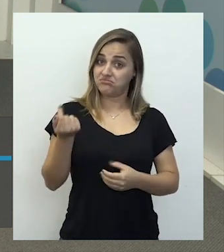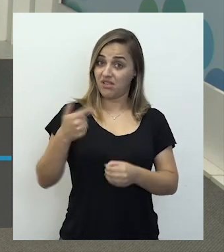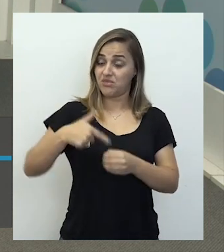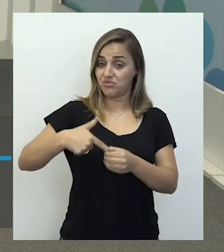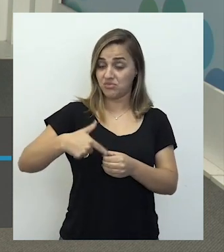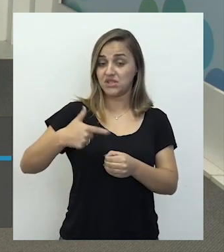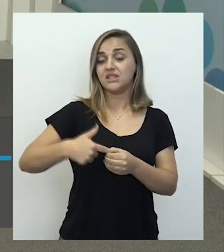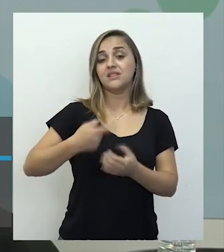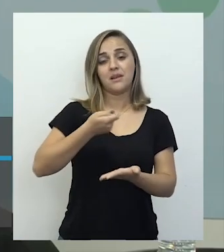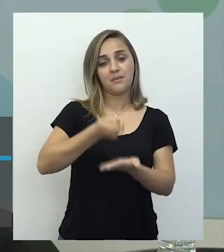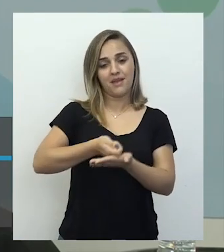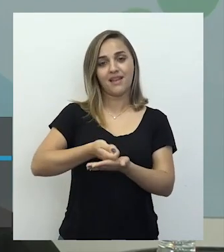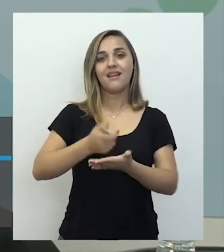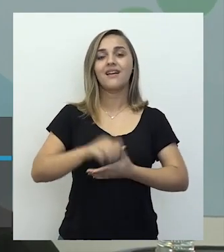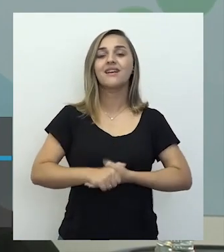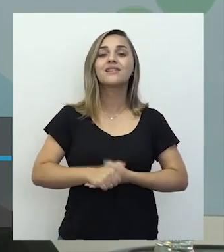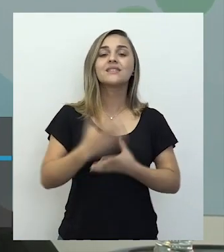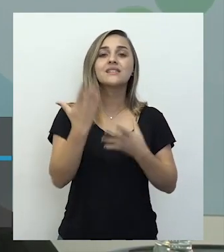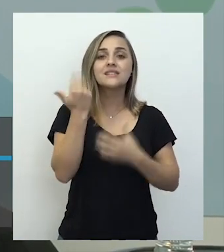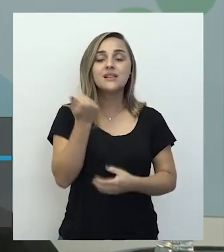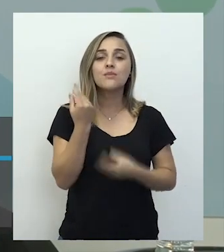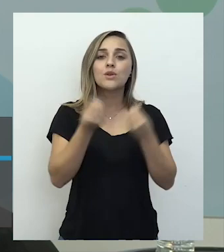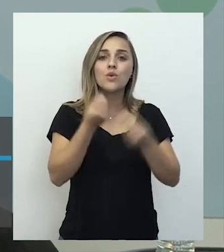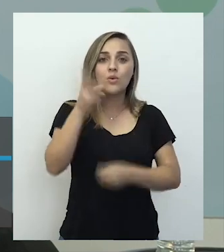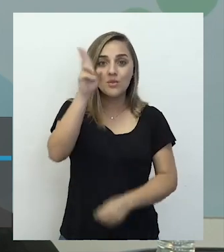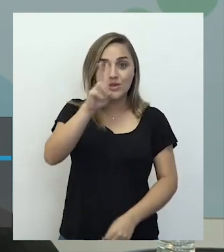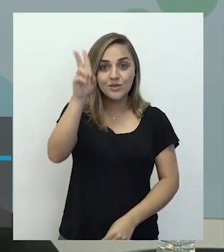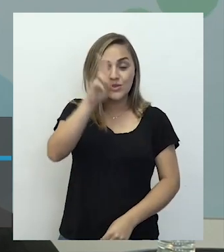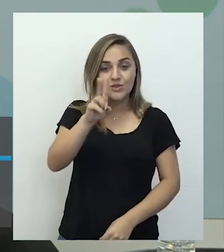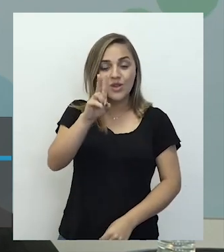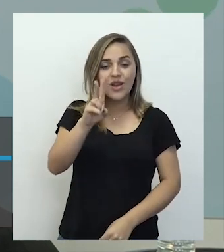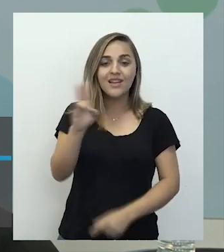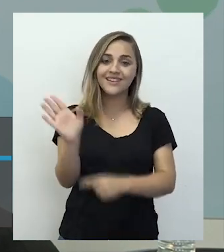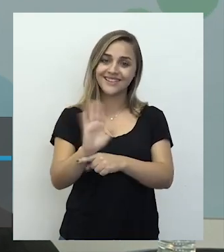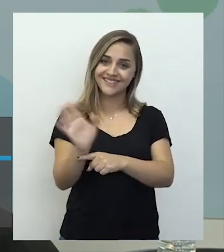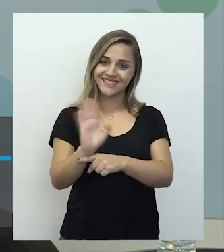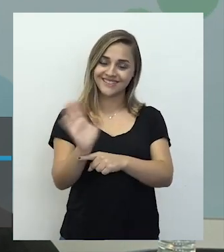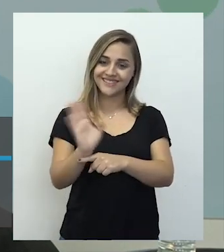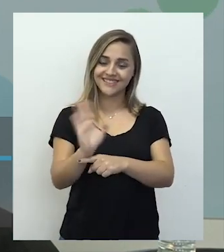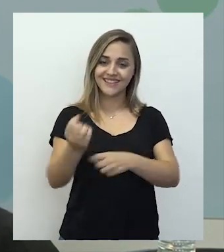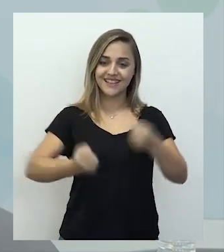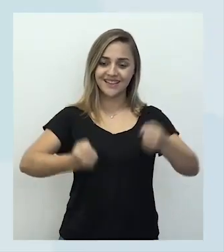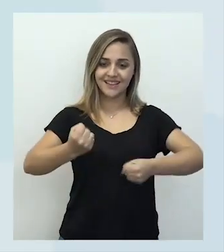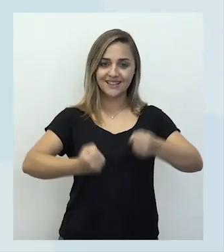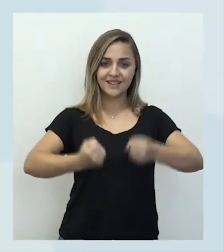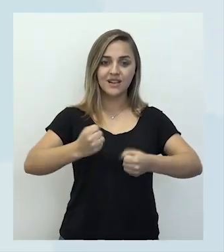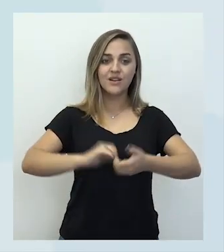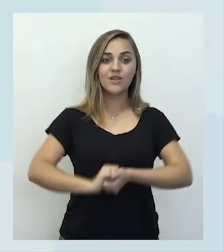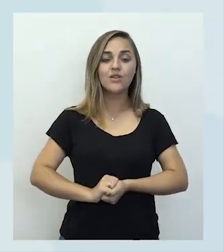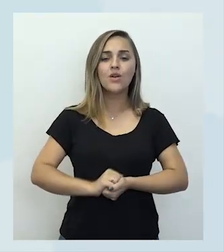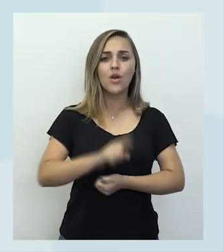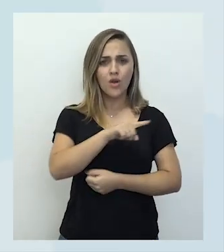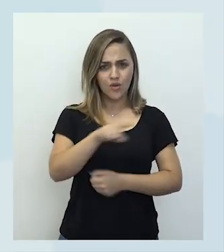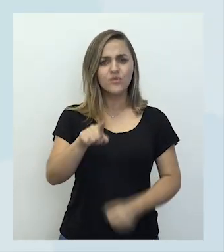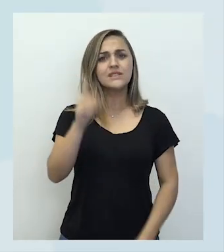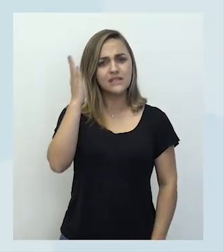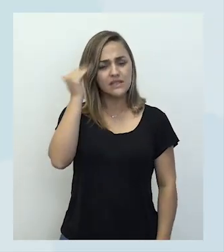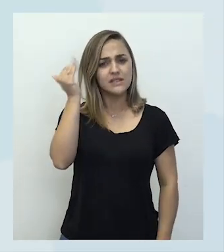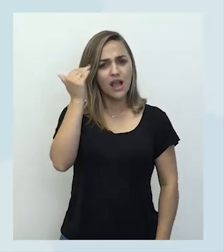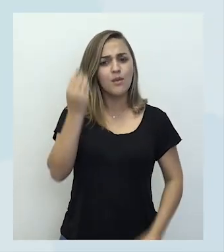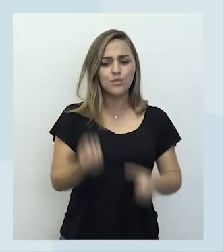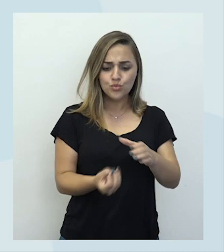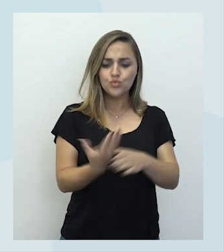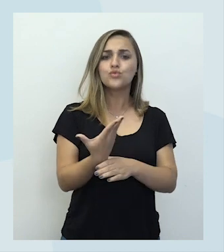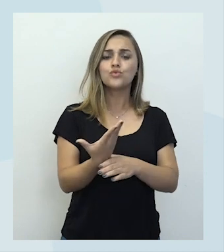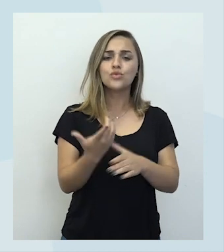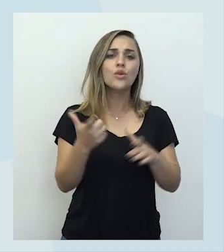né, a história do Cine Drive-In, que é o que a gente vai falar hoje sobre esse assunto, então eu tenho que perguntar para vocês. Vocês sabem aí quando e onde